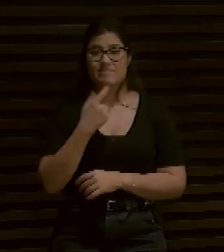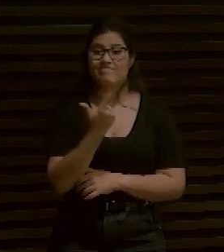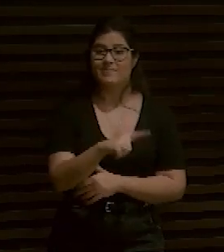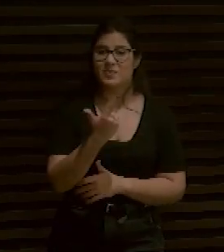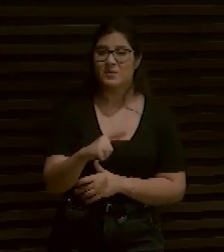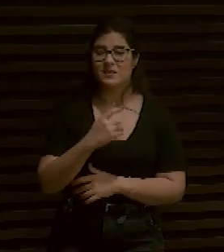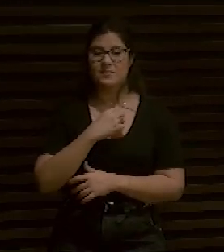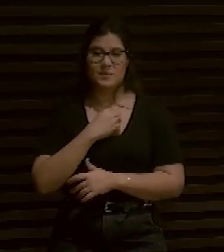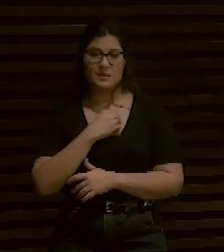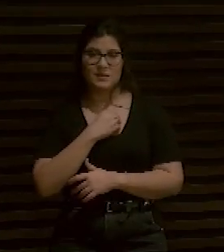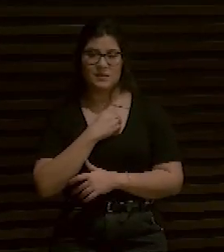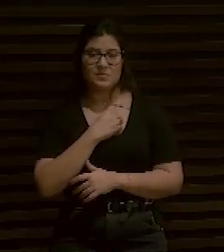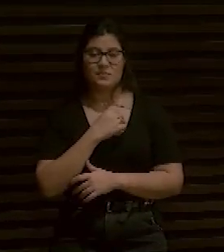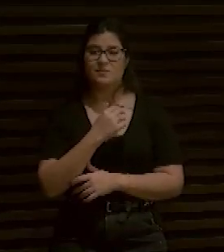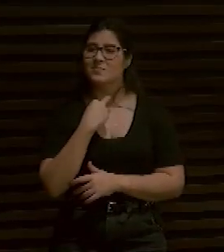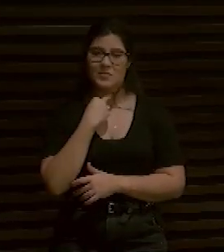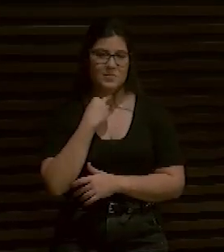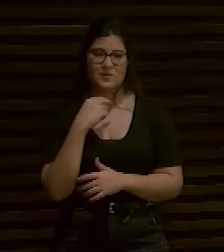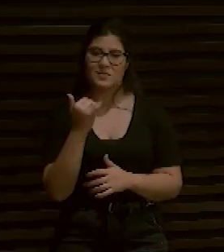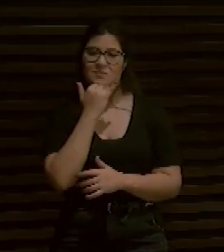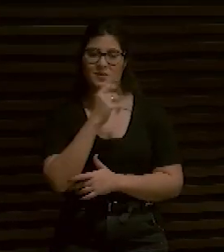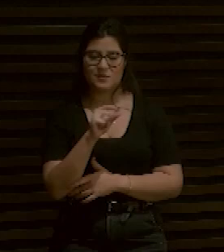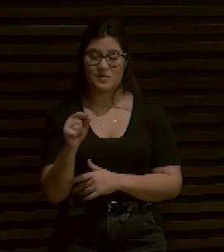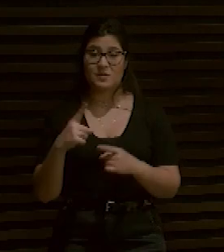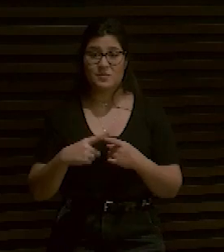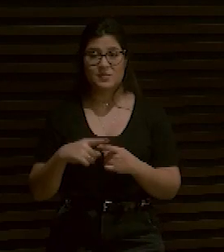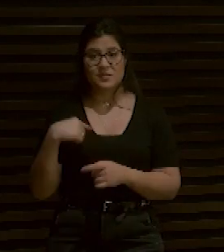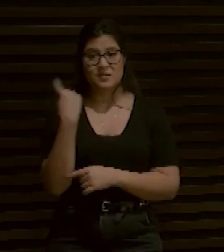pecado que não possa ser perdoado, porque o nosso Deus é poderoso.